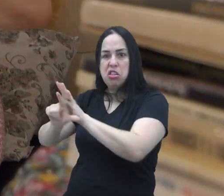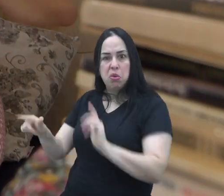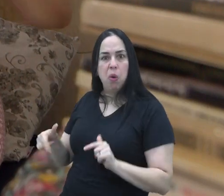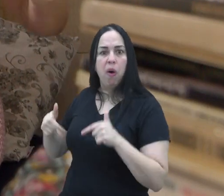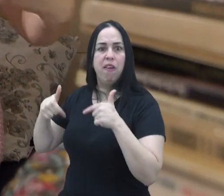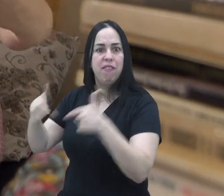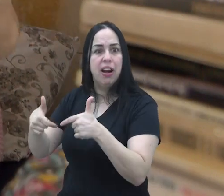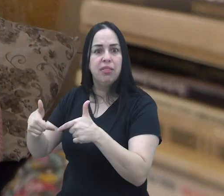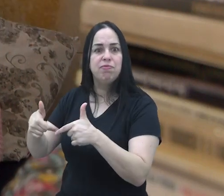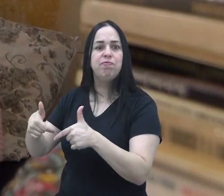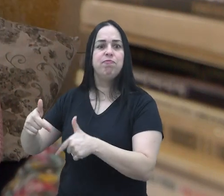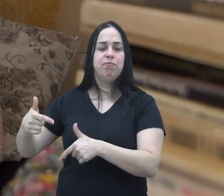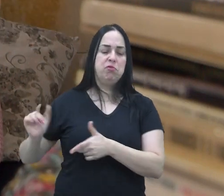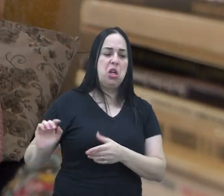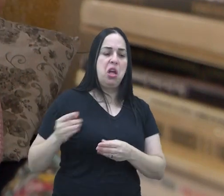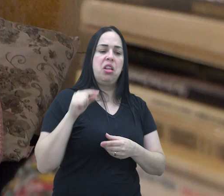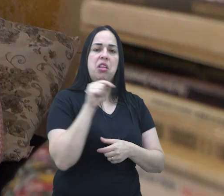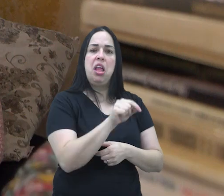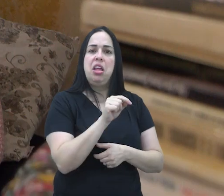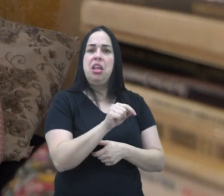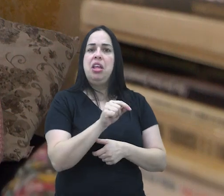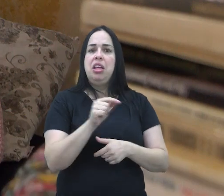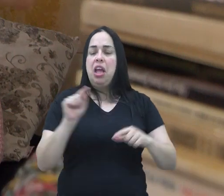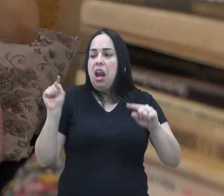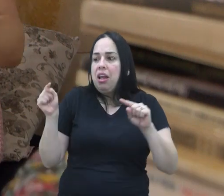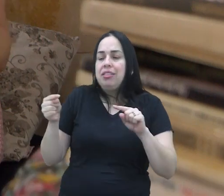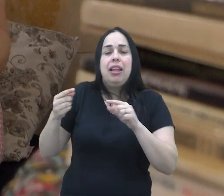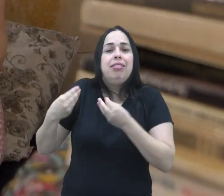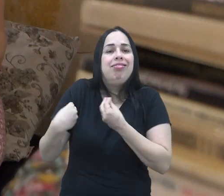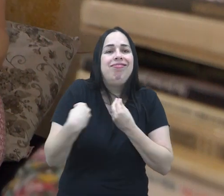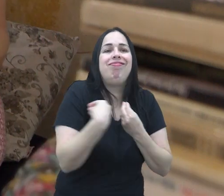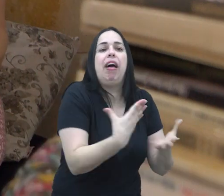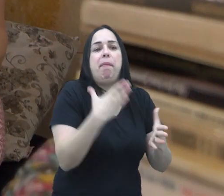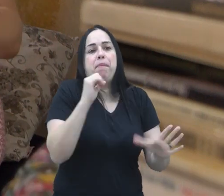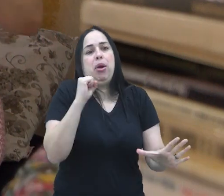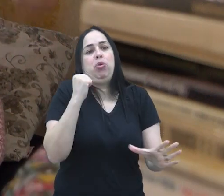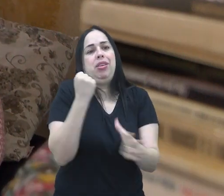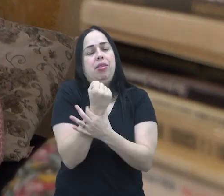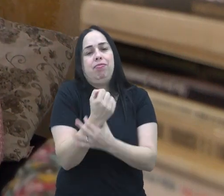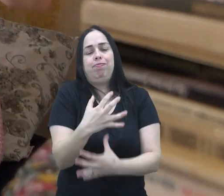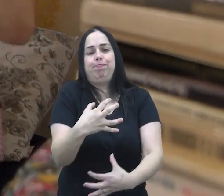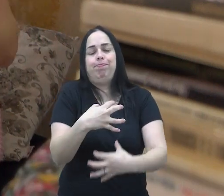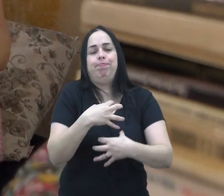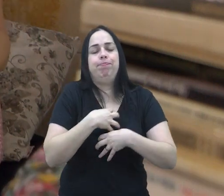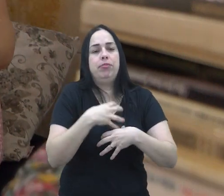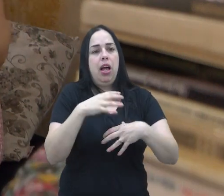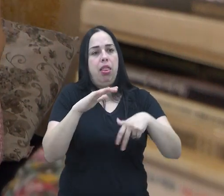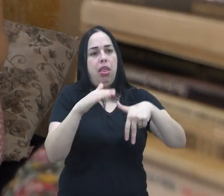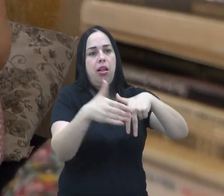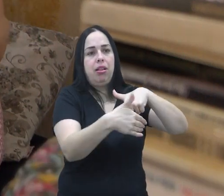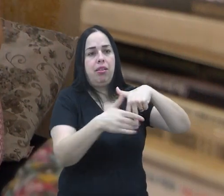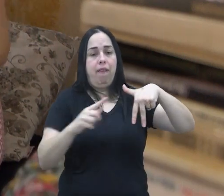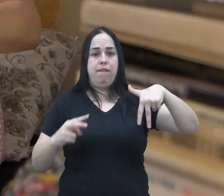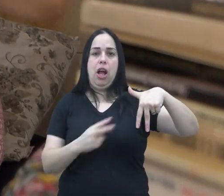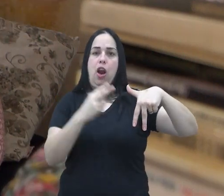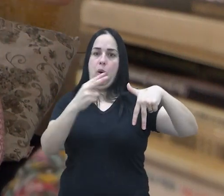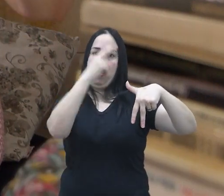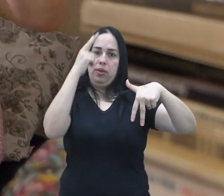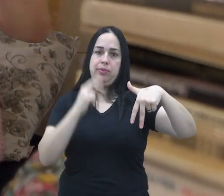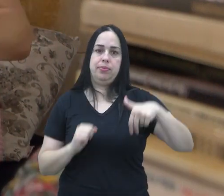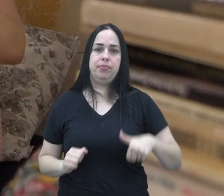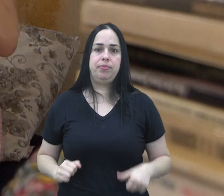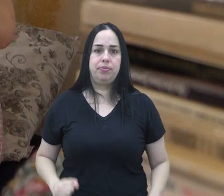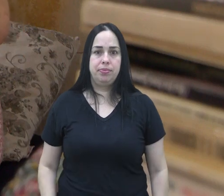políticas públicas suficientes para que ela encontre esse respaldo, para que ela se sinta acolhida, se